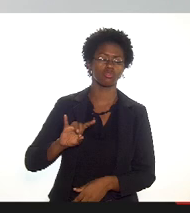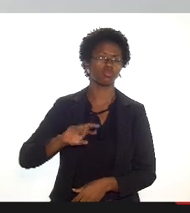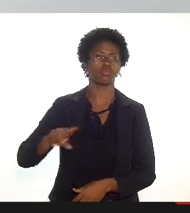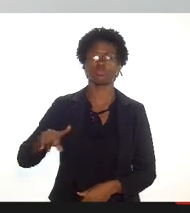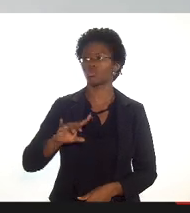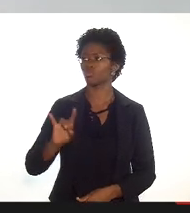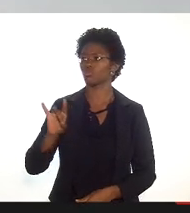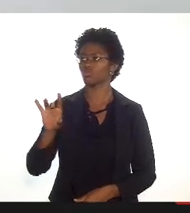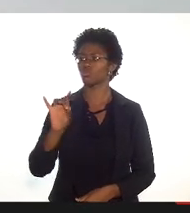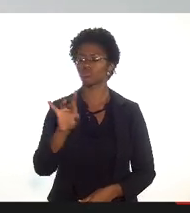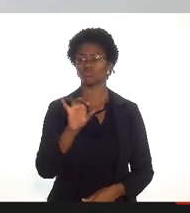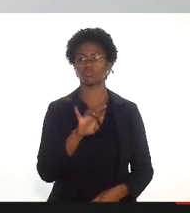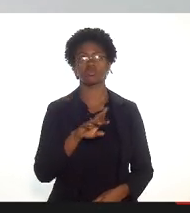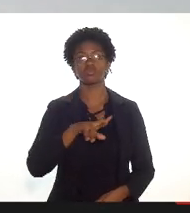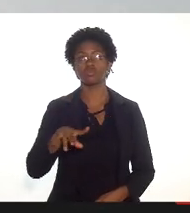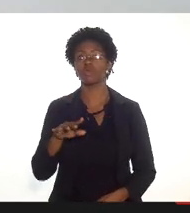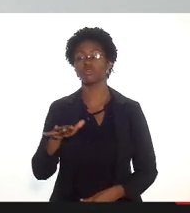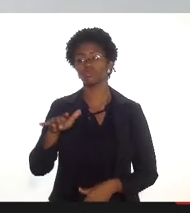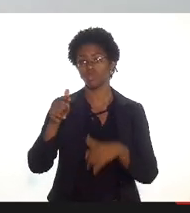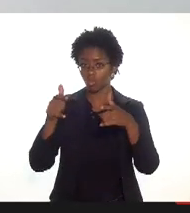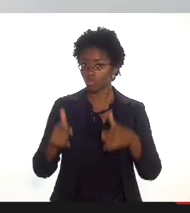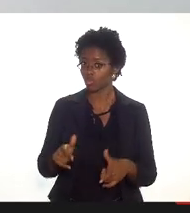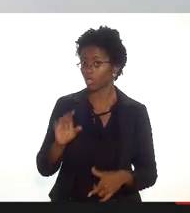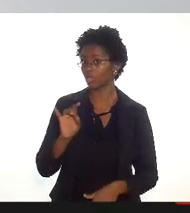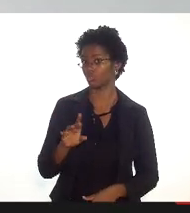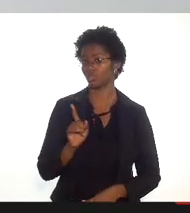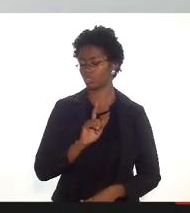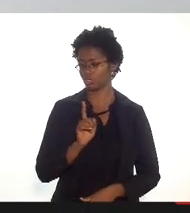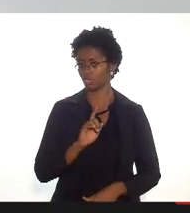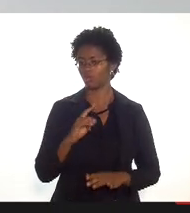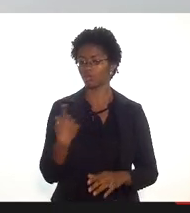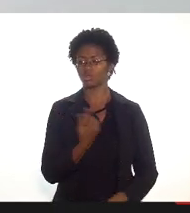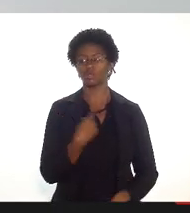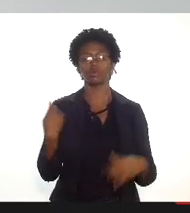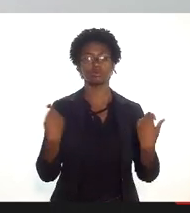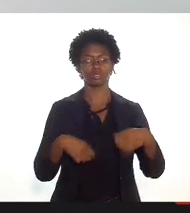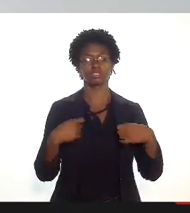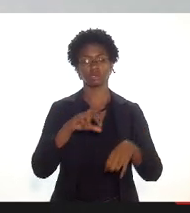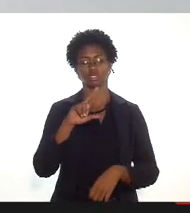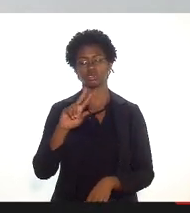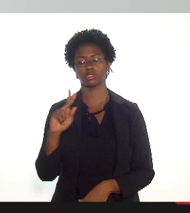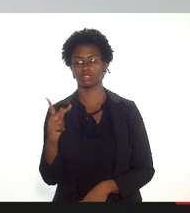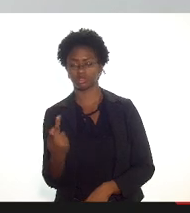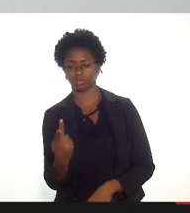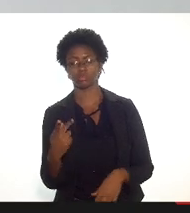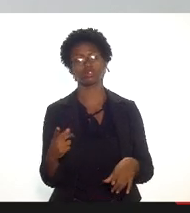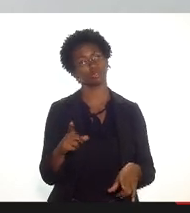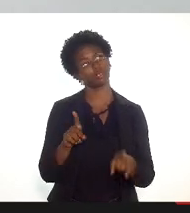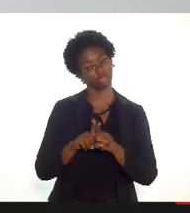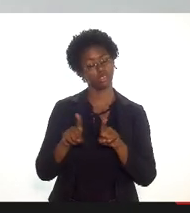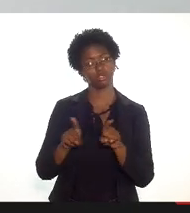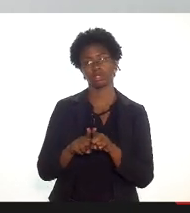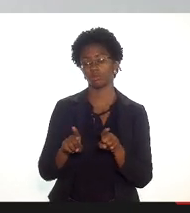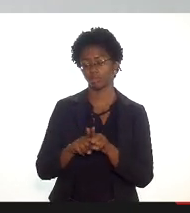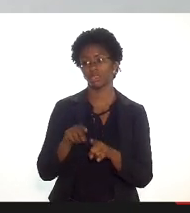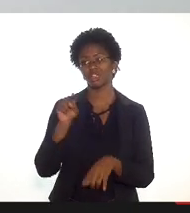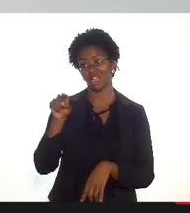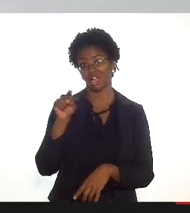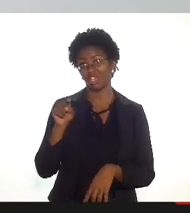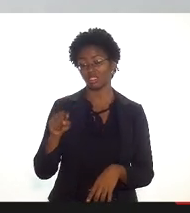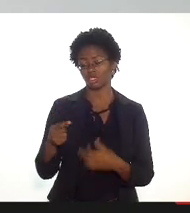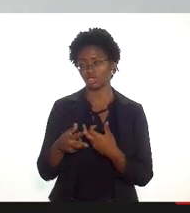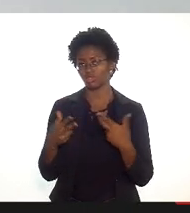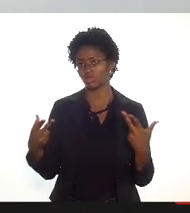individual, não é só o espaço, a gente precisa de os recursos humanos, além de ter recursos humanos, que esses recursos humanos